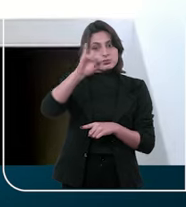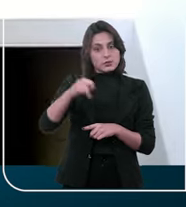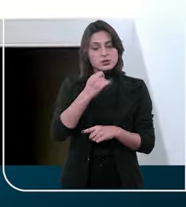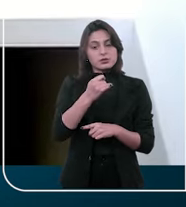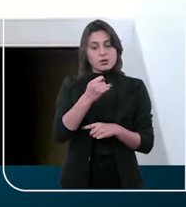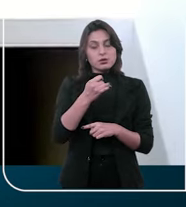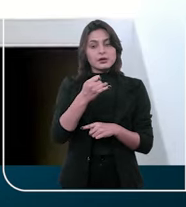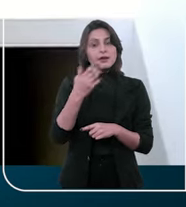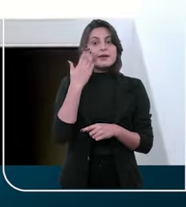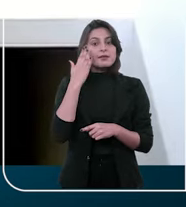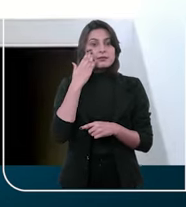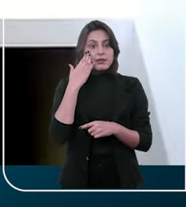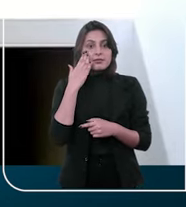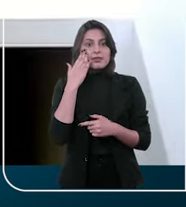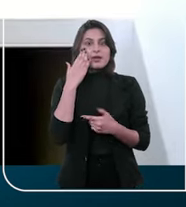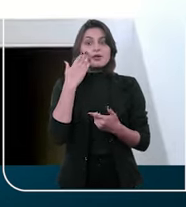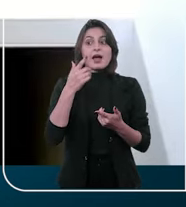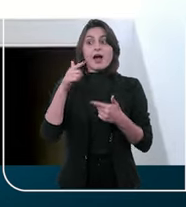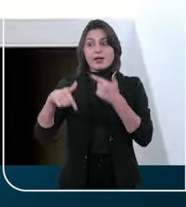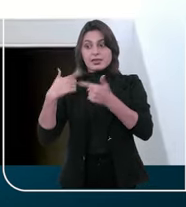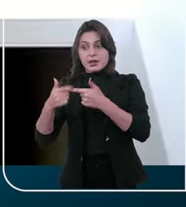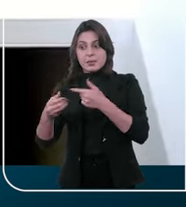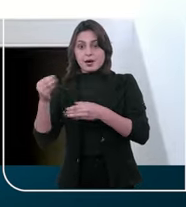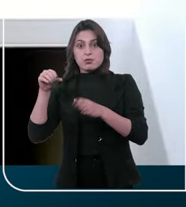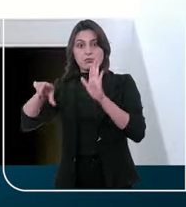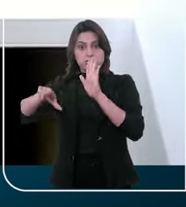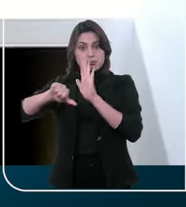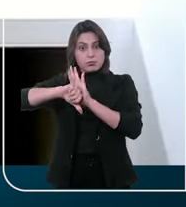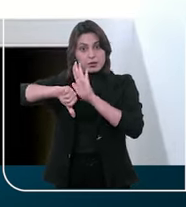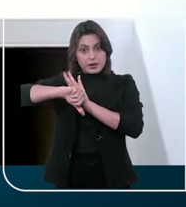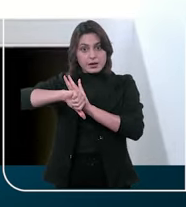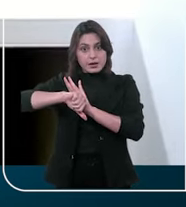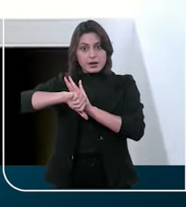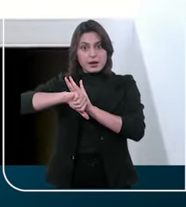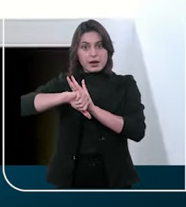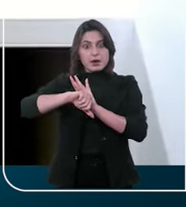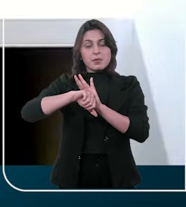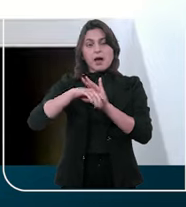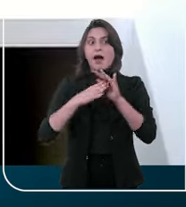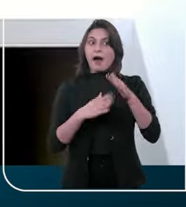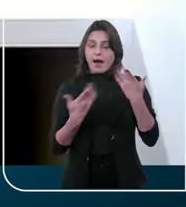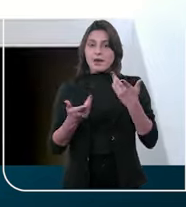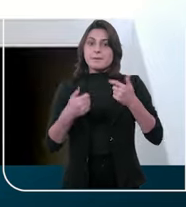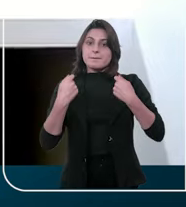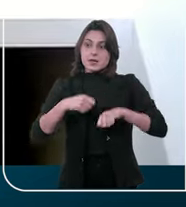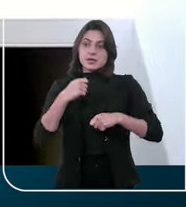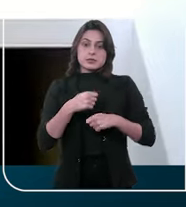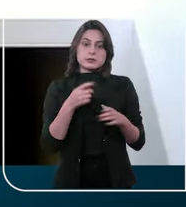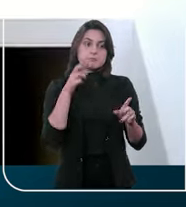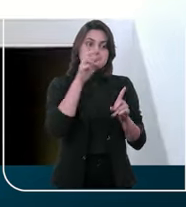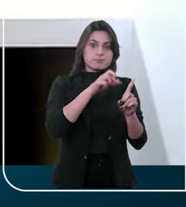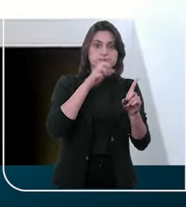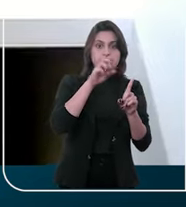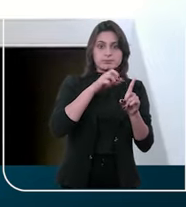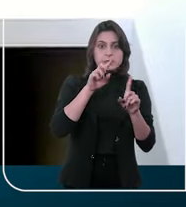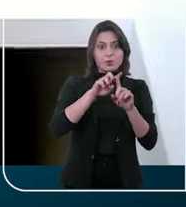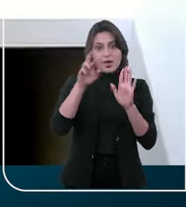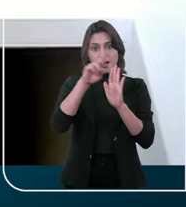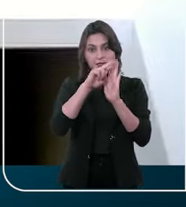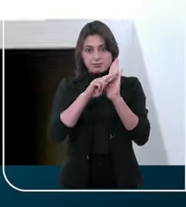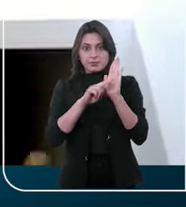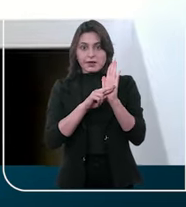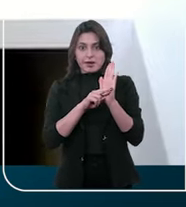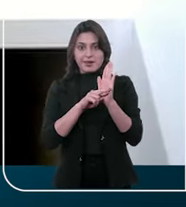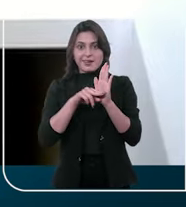função, porque não se aplicaria a questão de ordem do Supremo, já que aqui a regra para esses cargos seria a questão hierárquica. Você